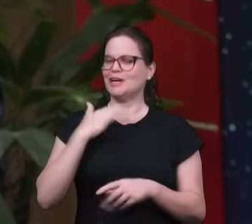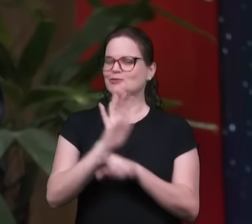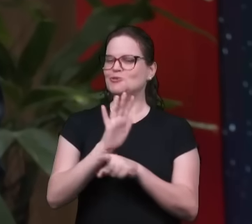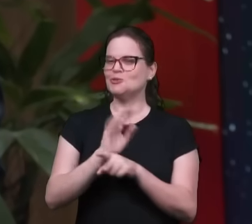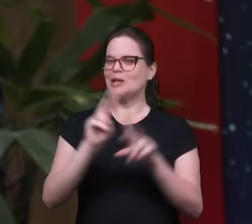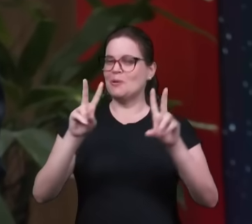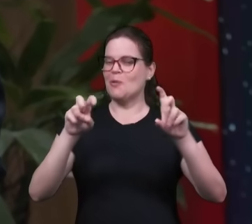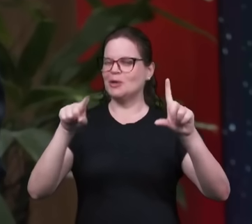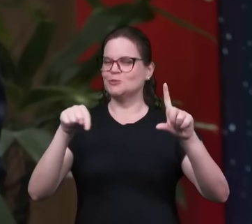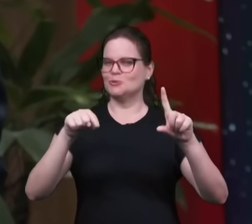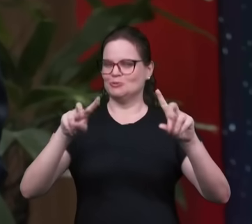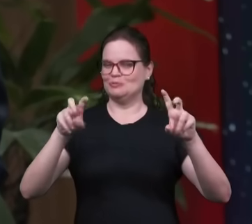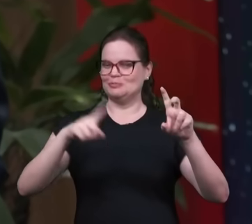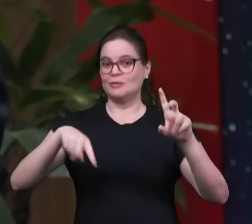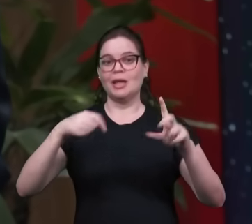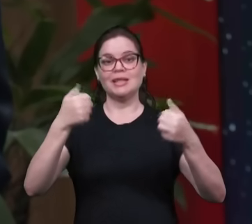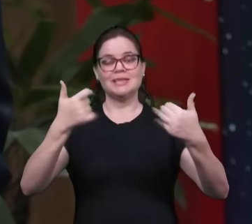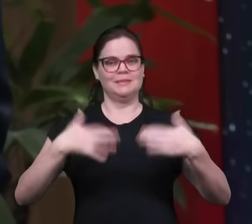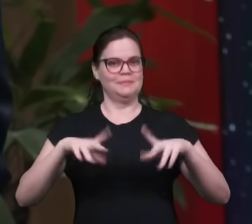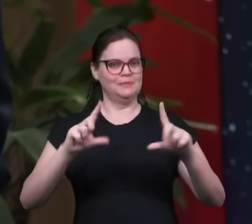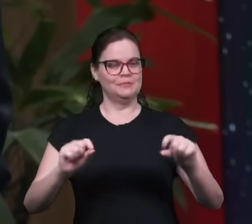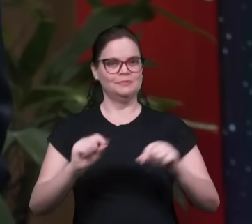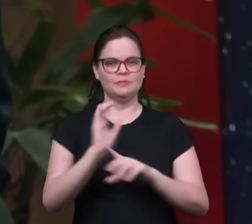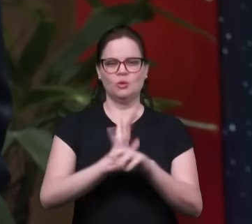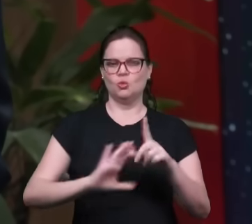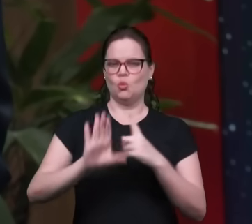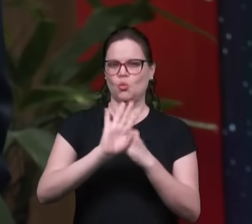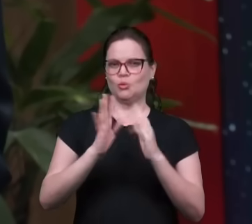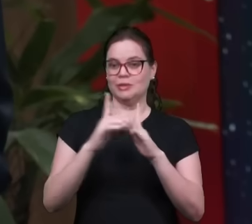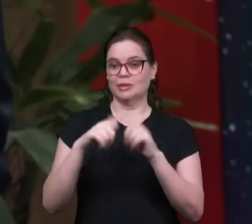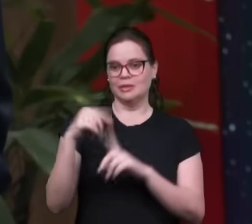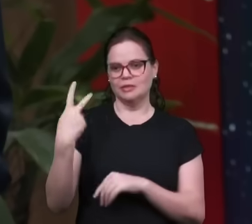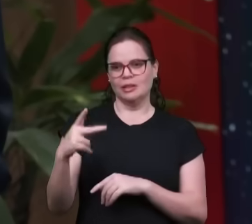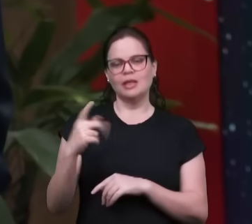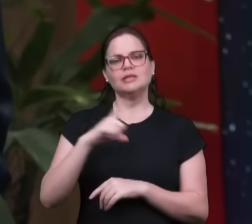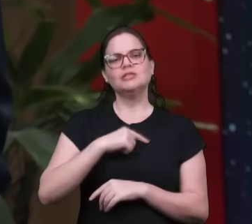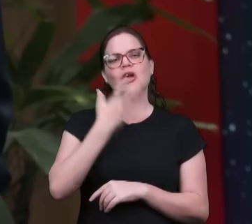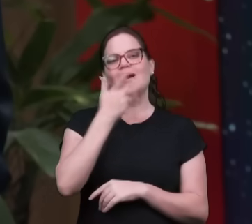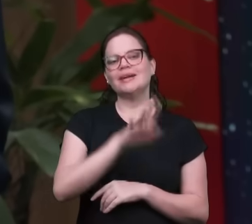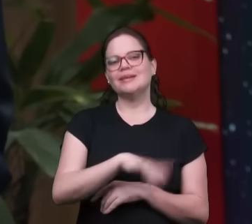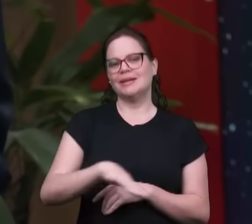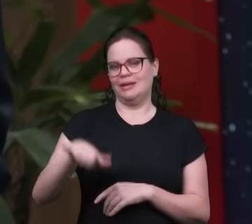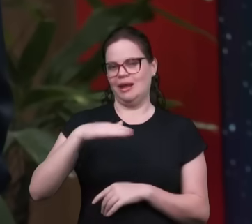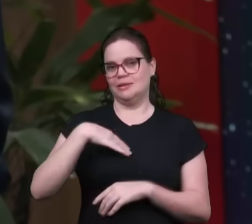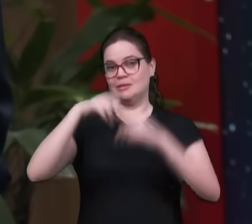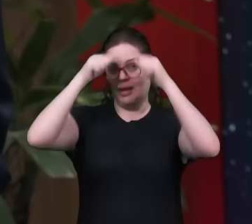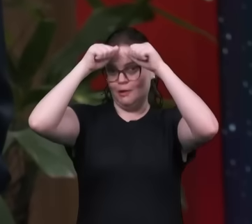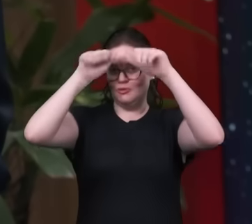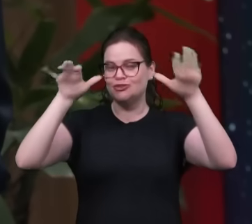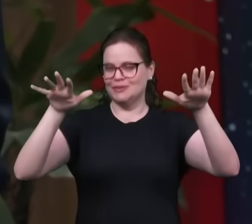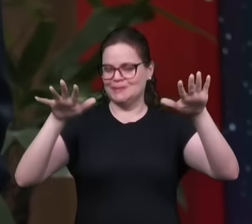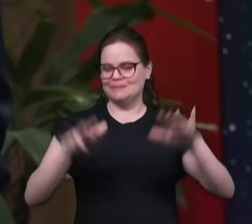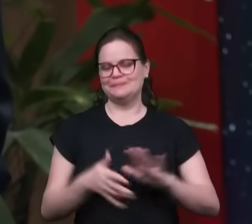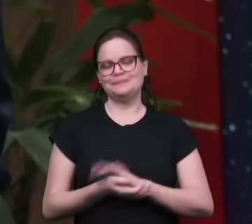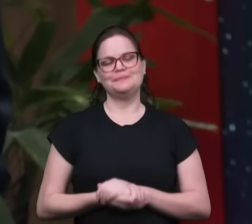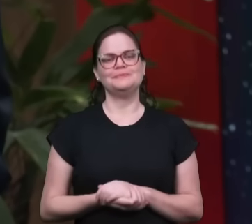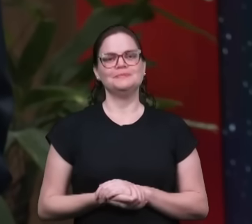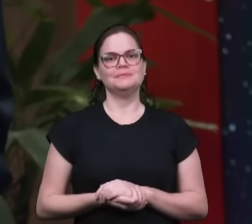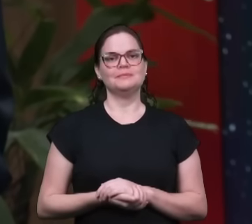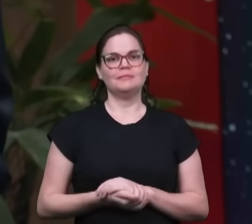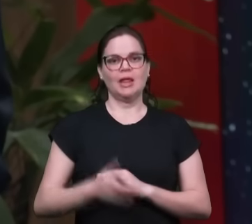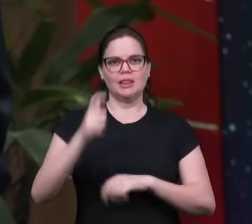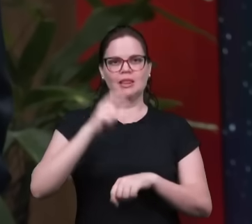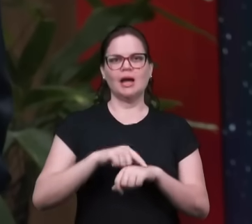estamos falando. Ele narrou o seguinte, que no culto, na igreja, tinha uma criança que é autista e na hora que